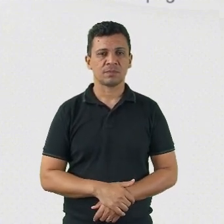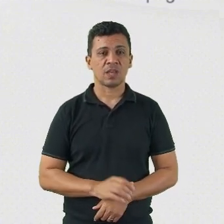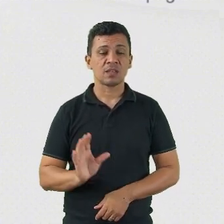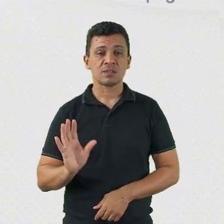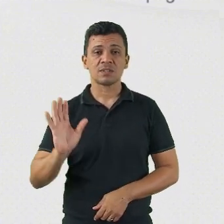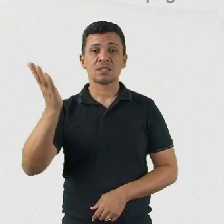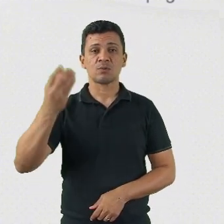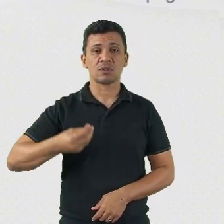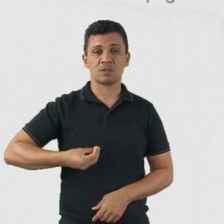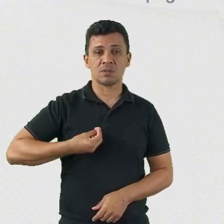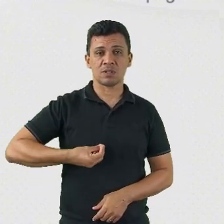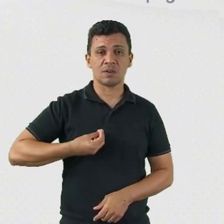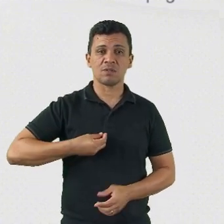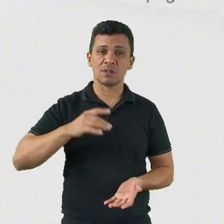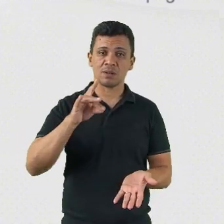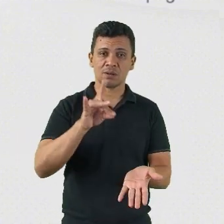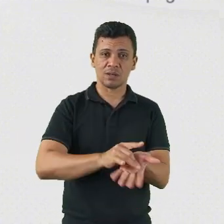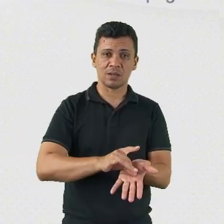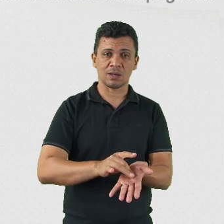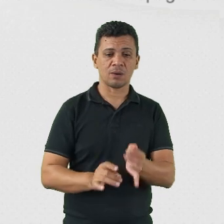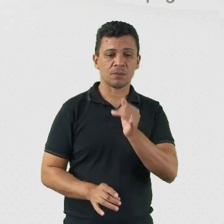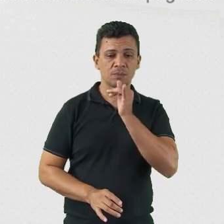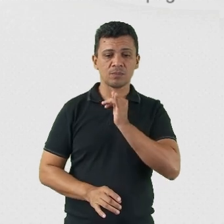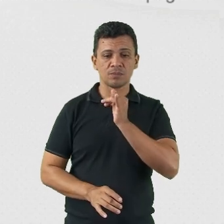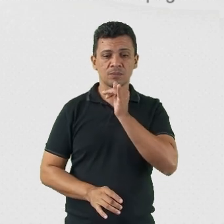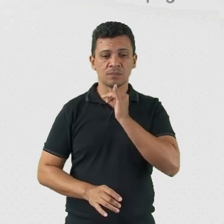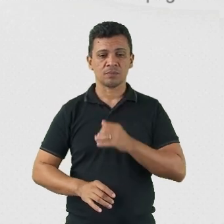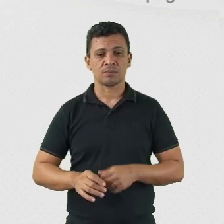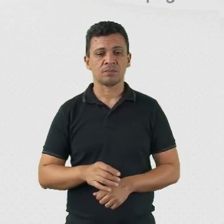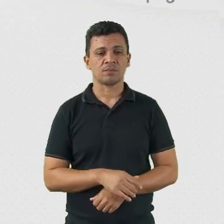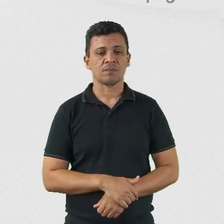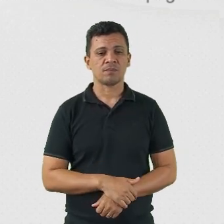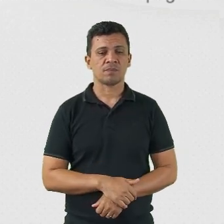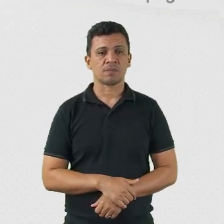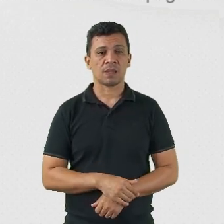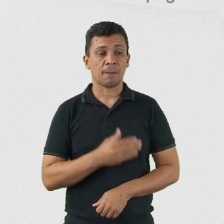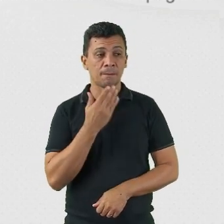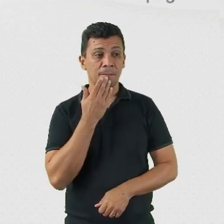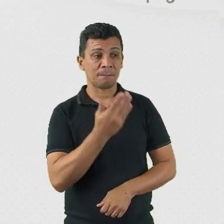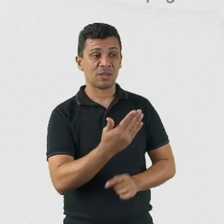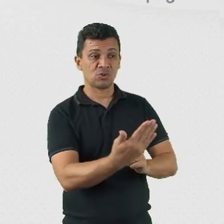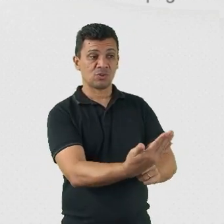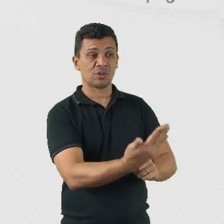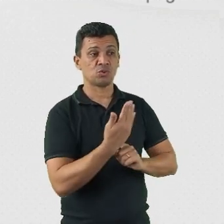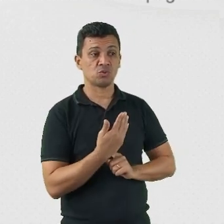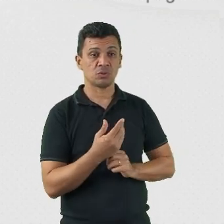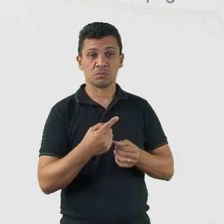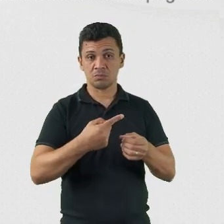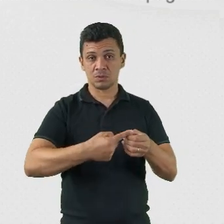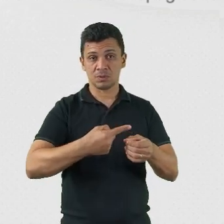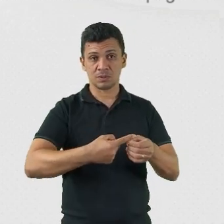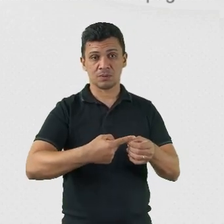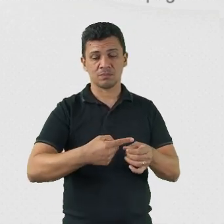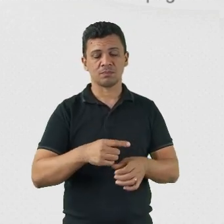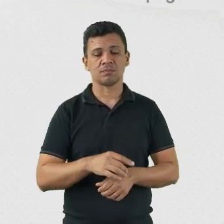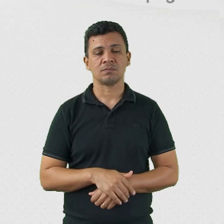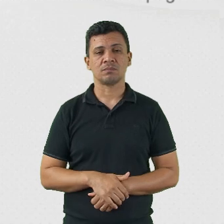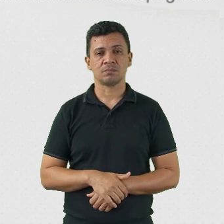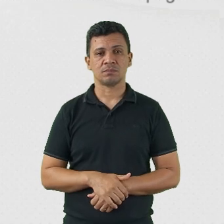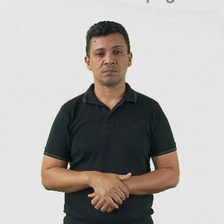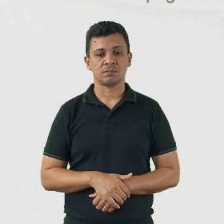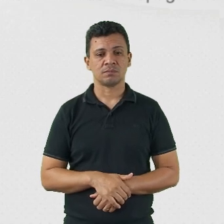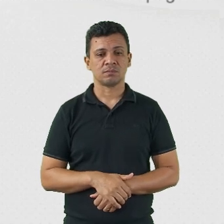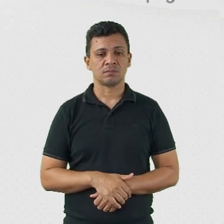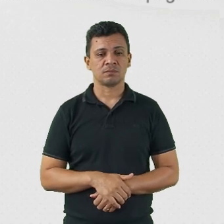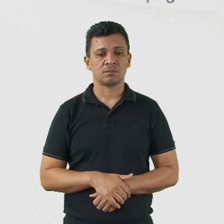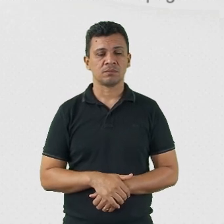situações da vida real, tais como asking for help, pedindo ajuda em uma cidade, guiding someone to